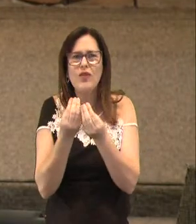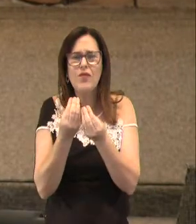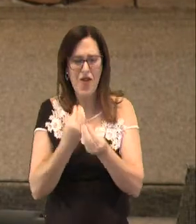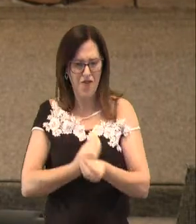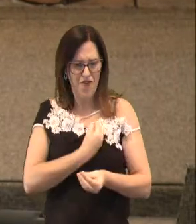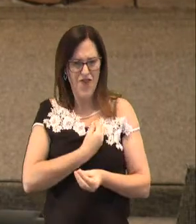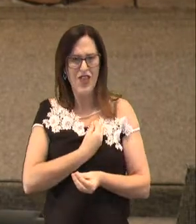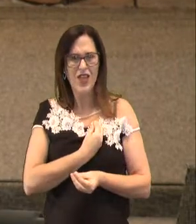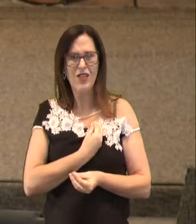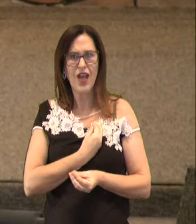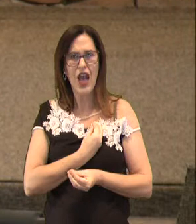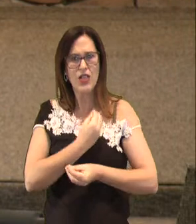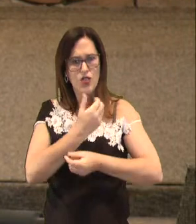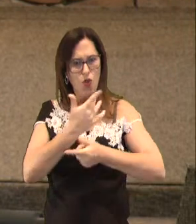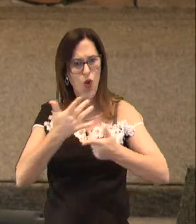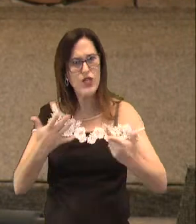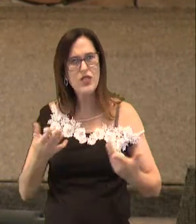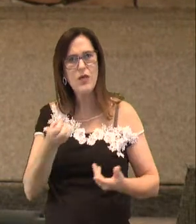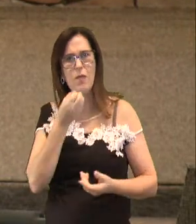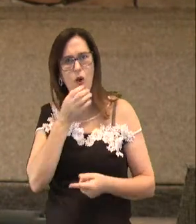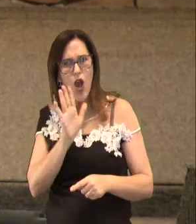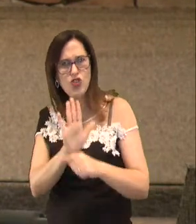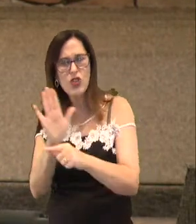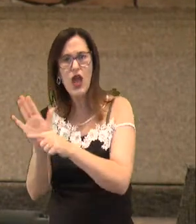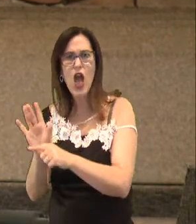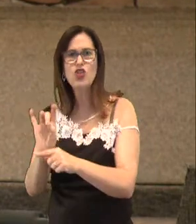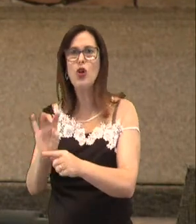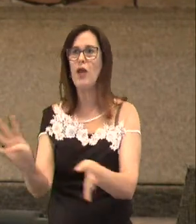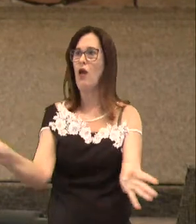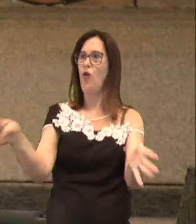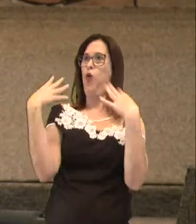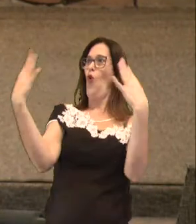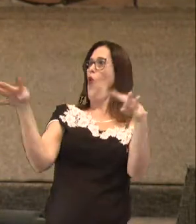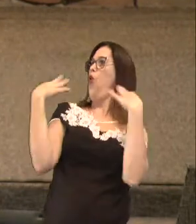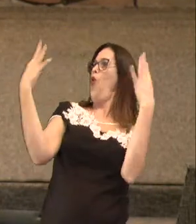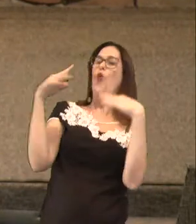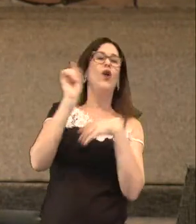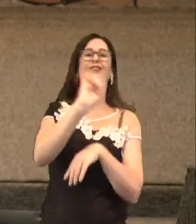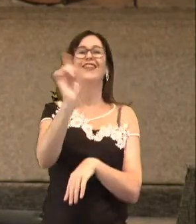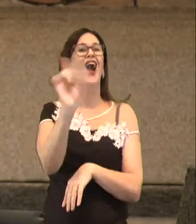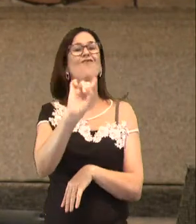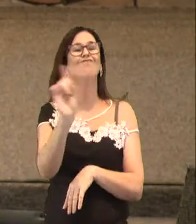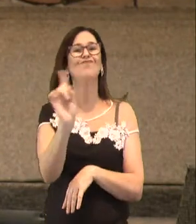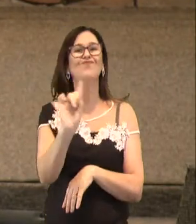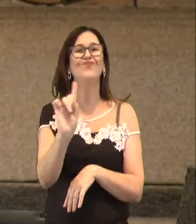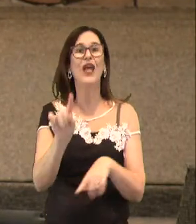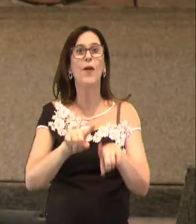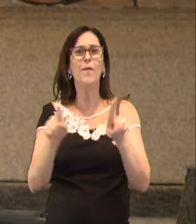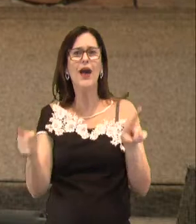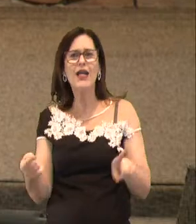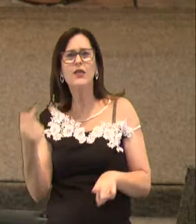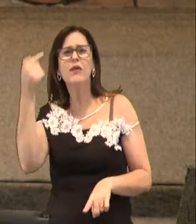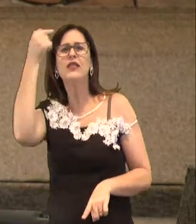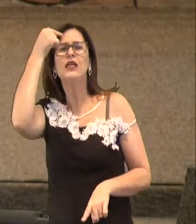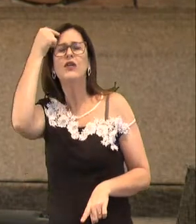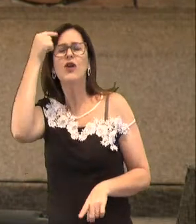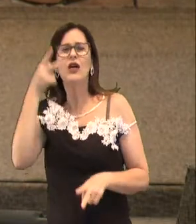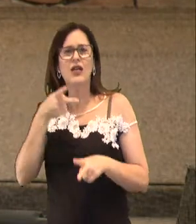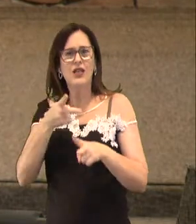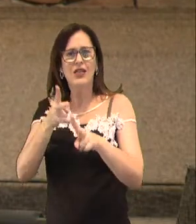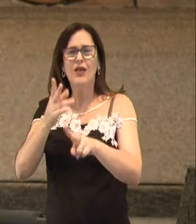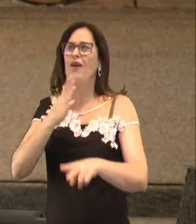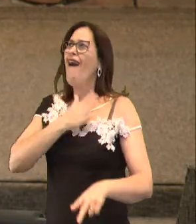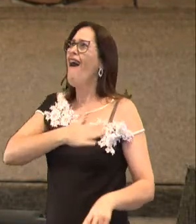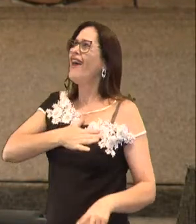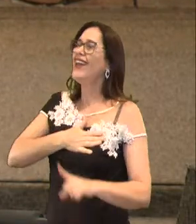as boas obras, não para simplesmente serem vistas por outras pessoas, mas sim pensando sempre em